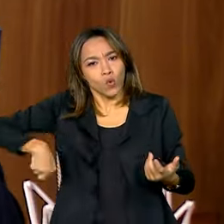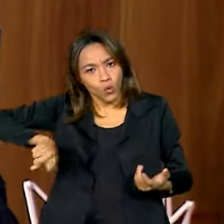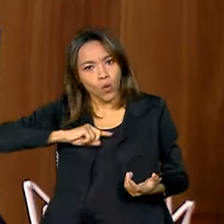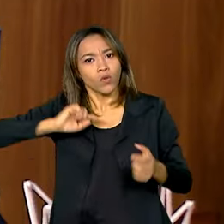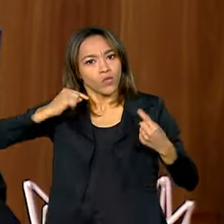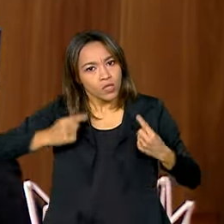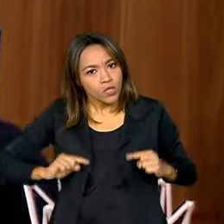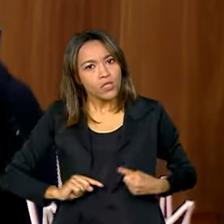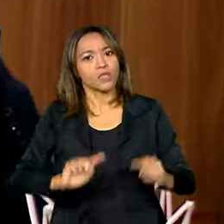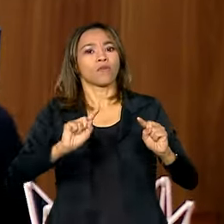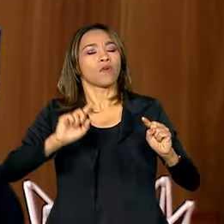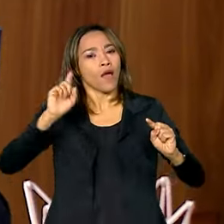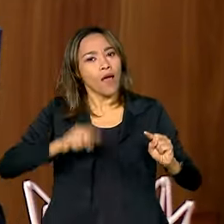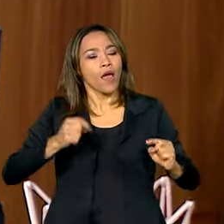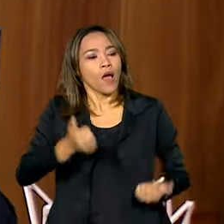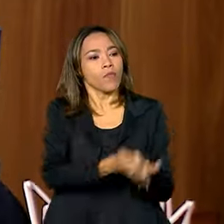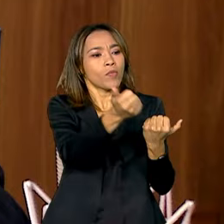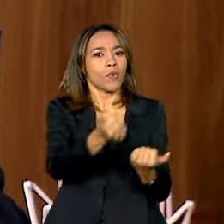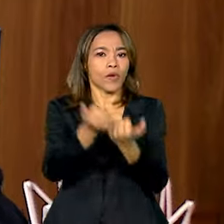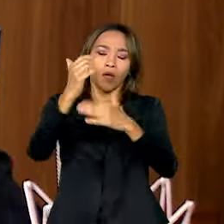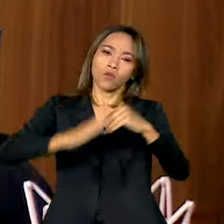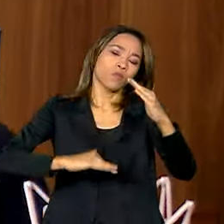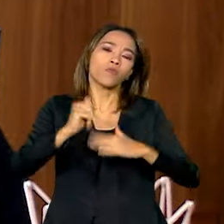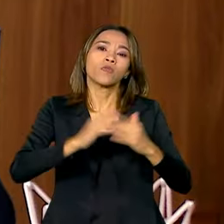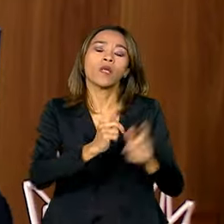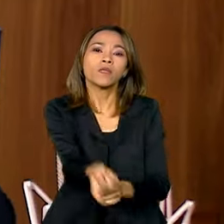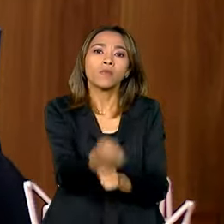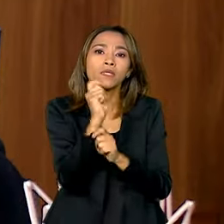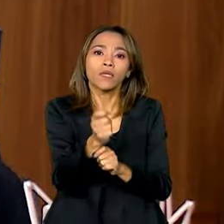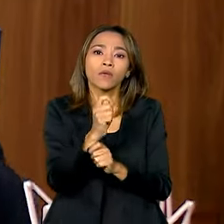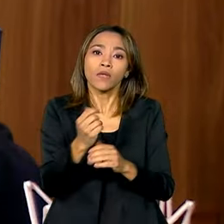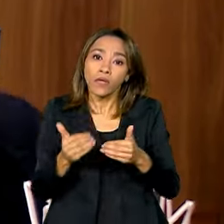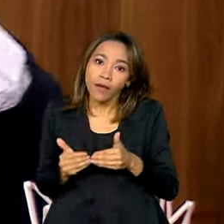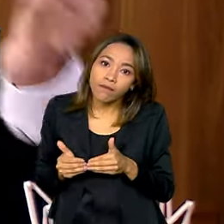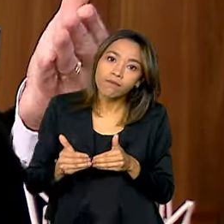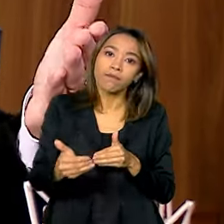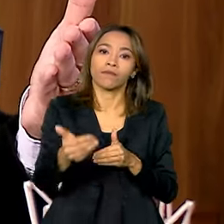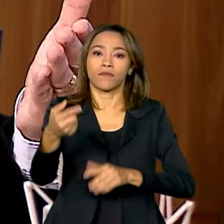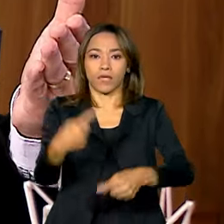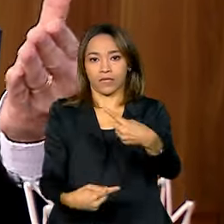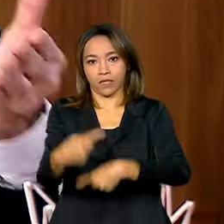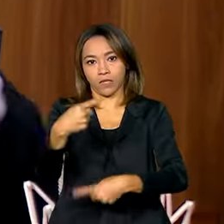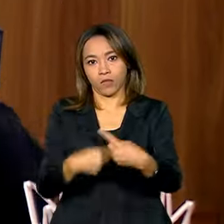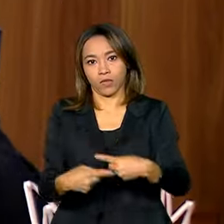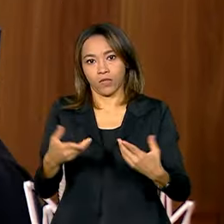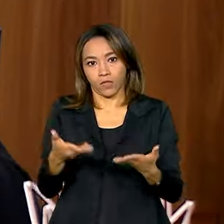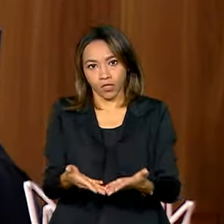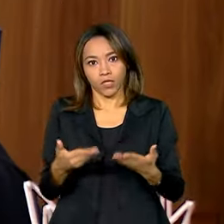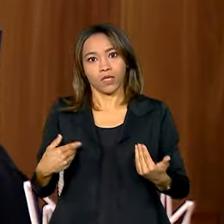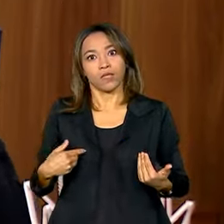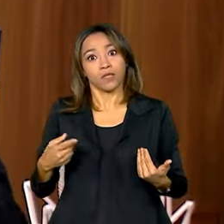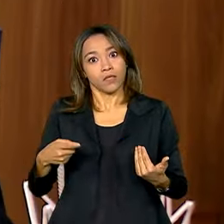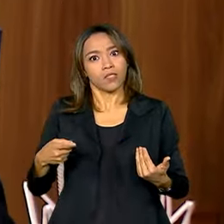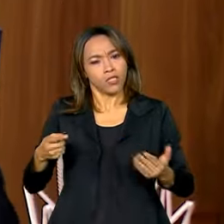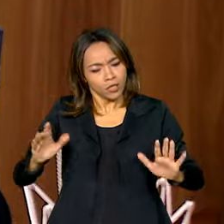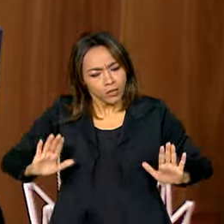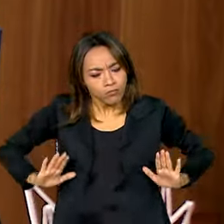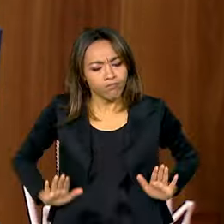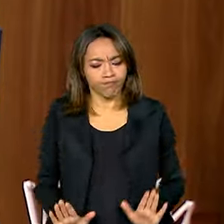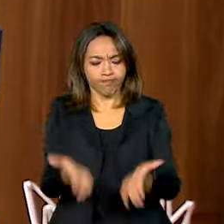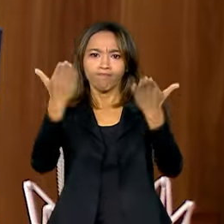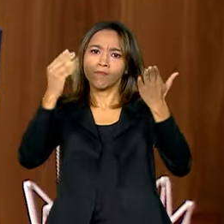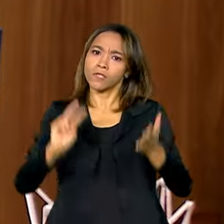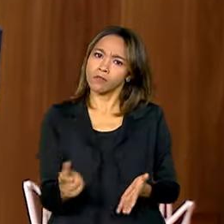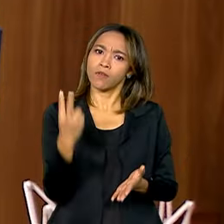os pescadores, é avançar nas políticas públicas que possam fazer daquilo que é apenas um potencial, uma realidade. Então, esse é o